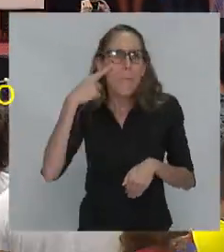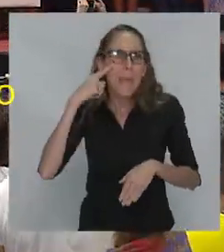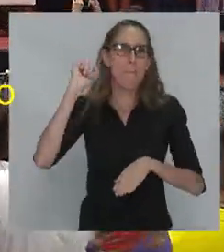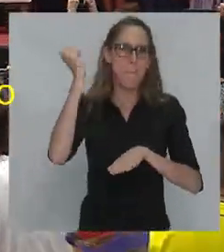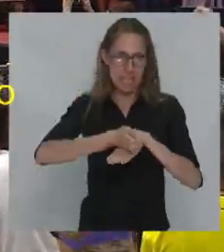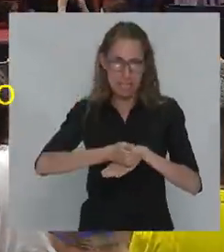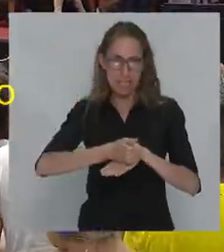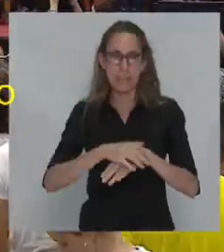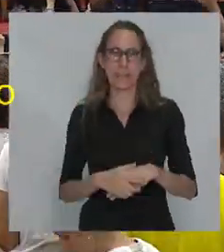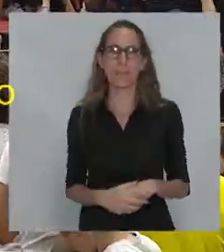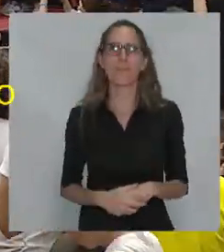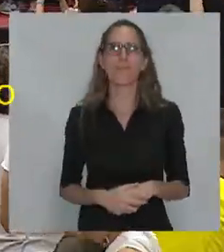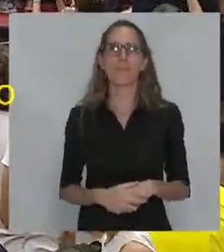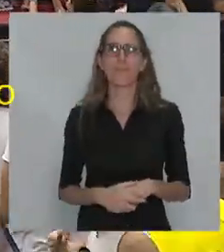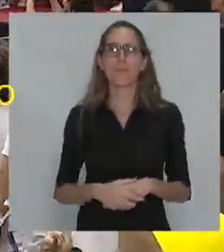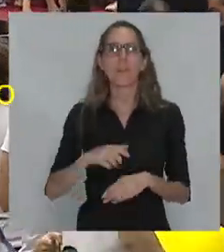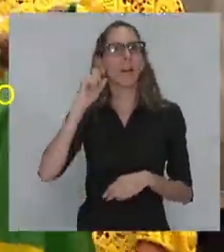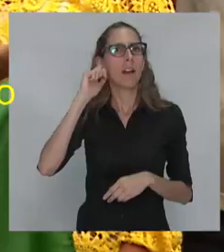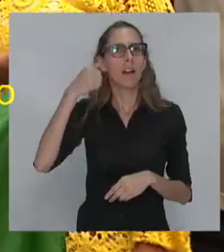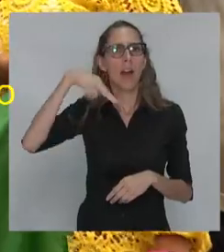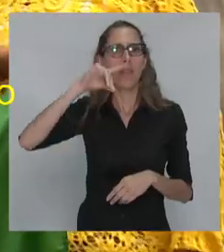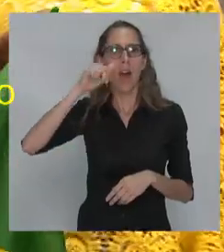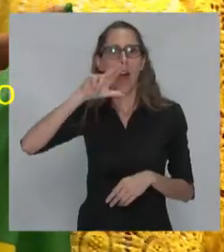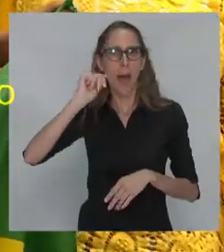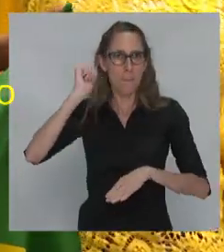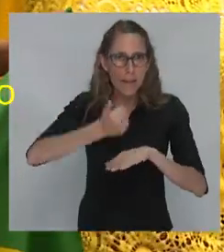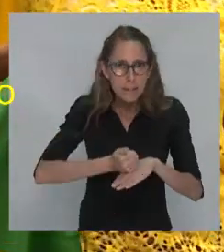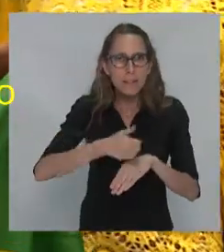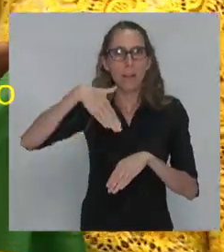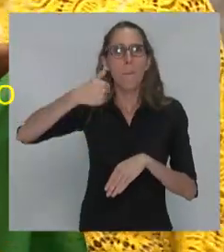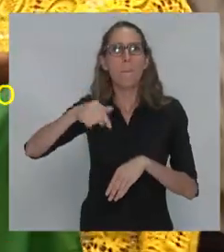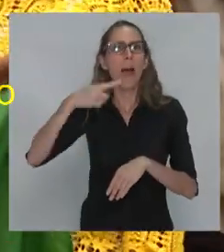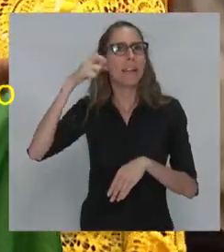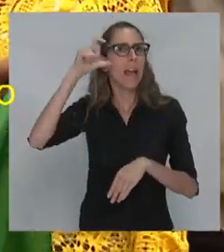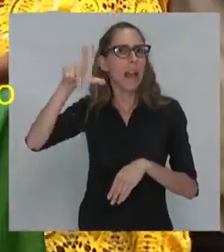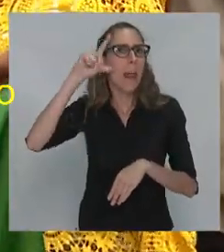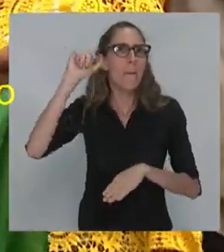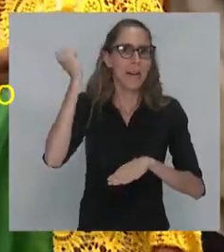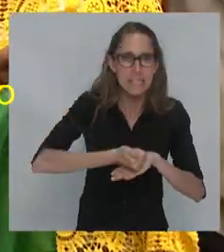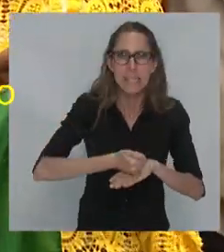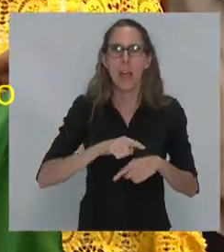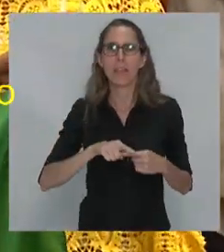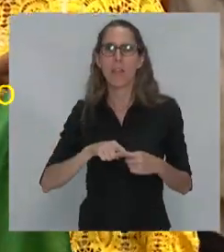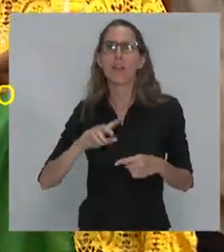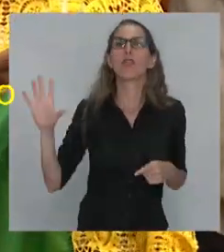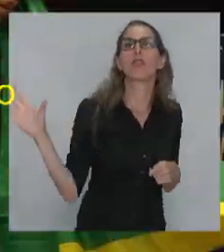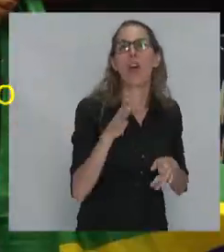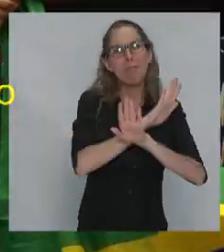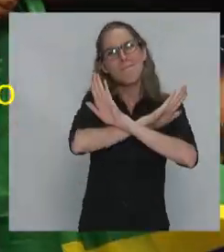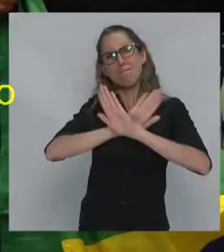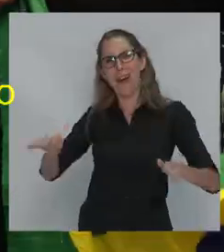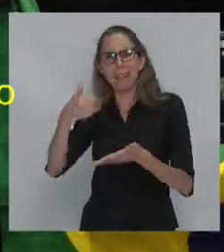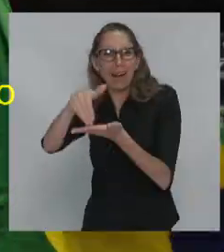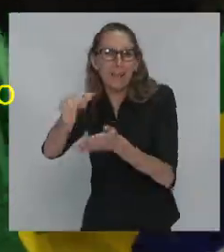presente, Dandara presente, Marielle presente. Todos contra o racismo e pela